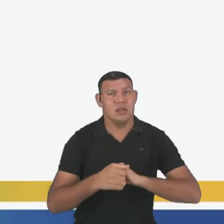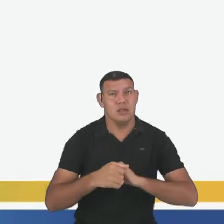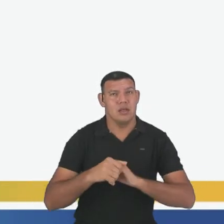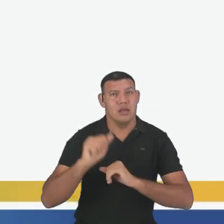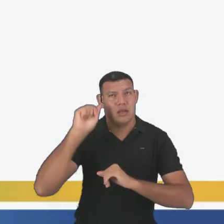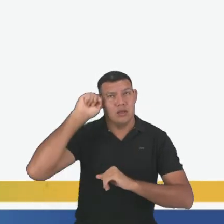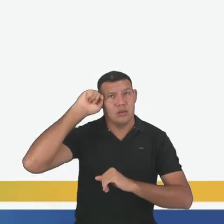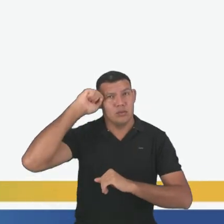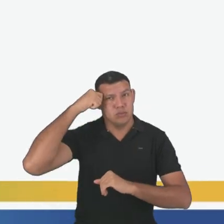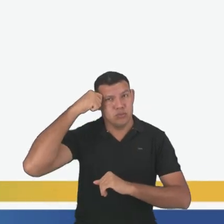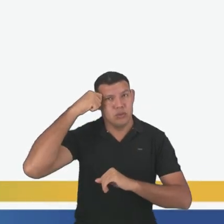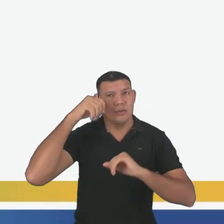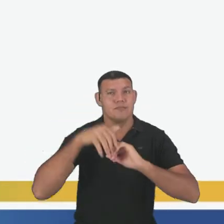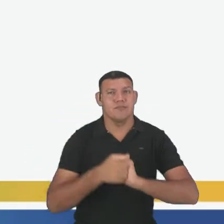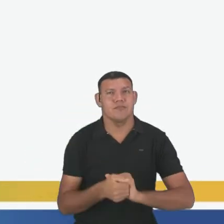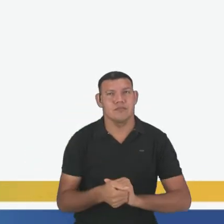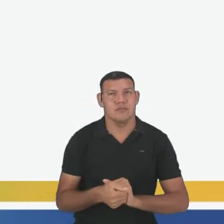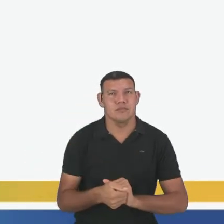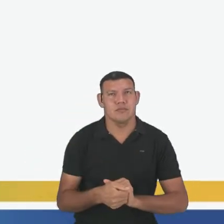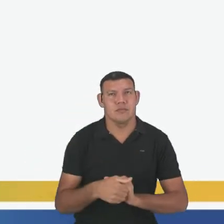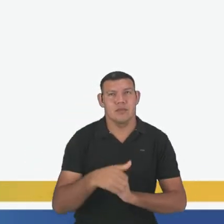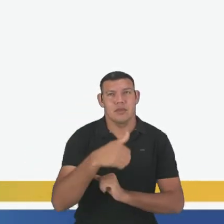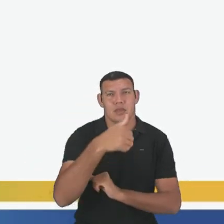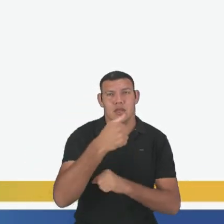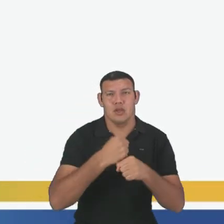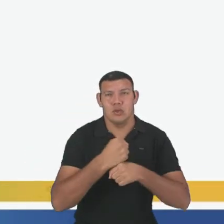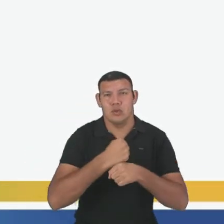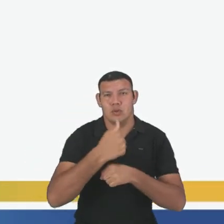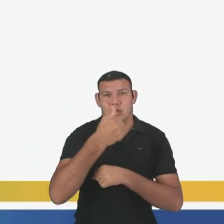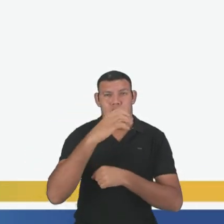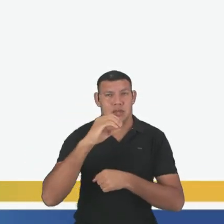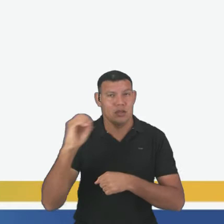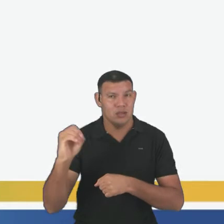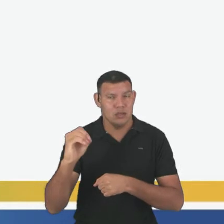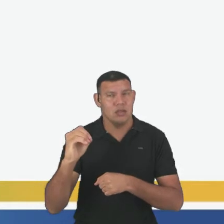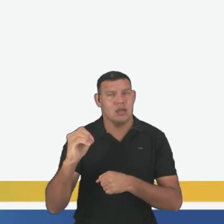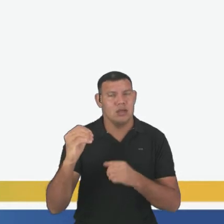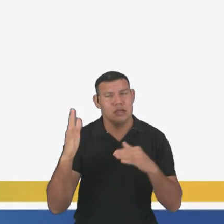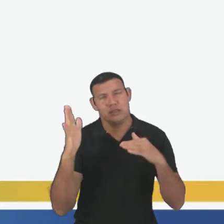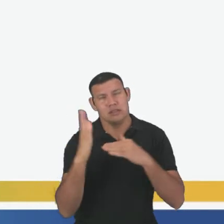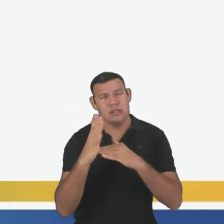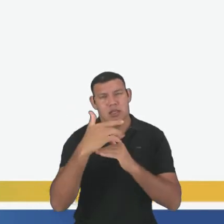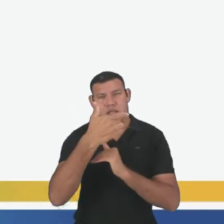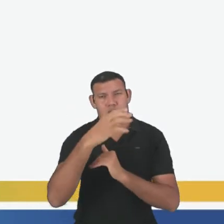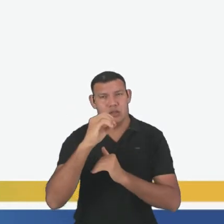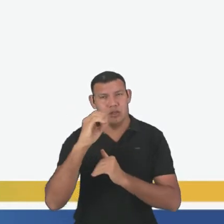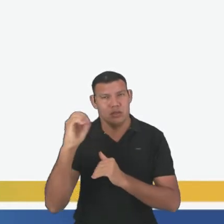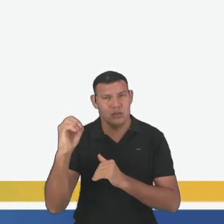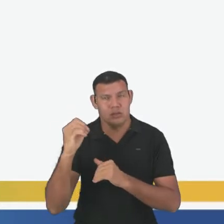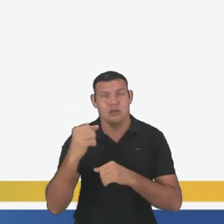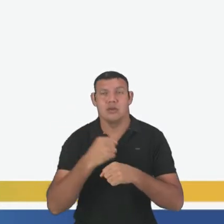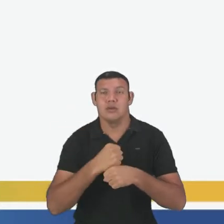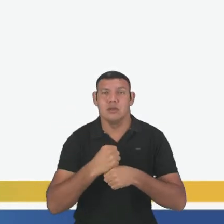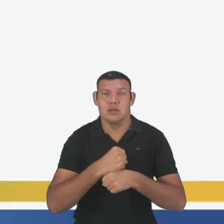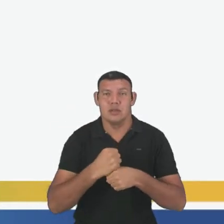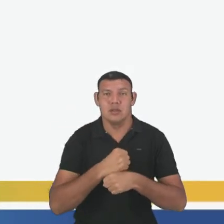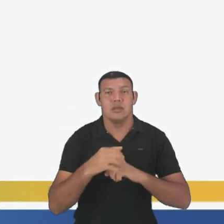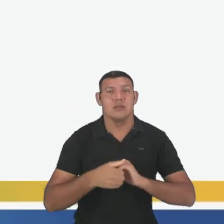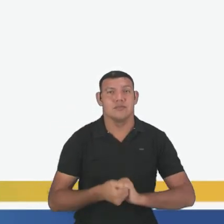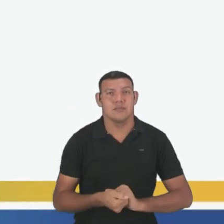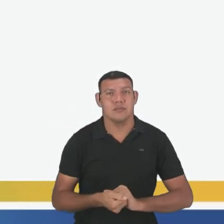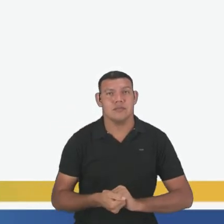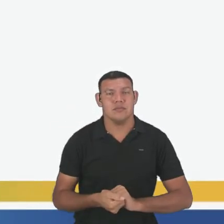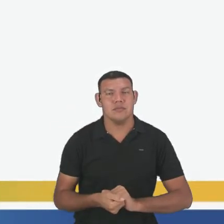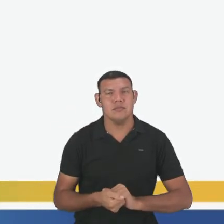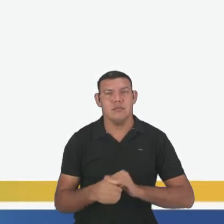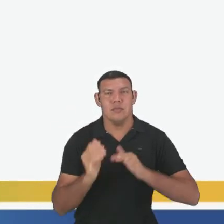entre 100 mil anos atrás a 200 mil, 150, 200 mil anos atrás, e